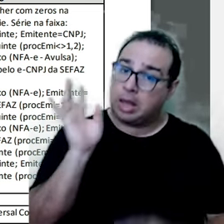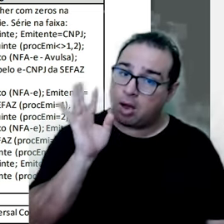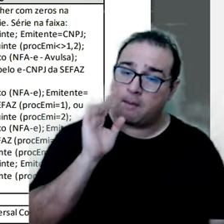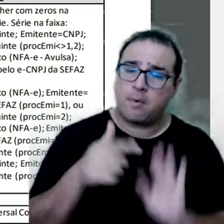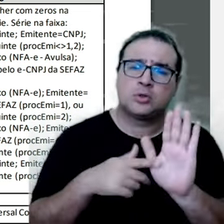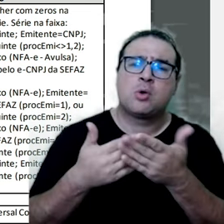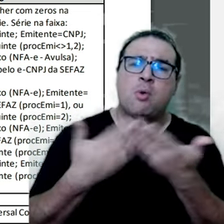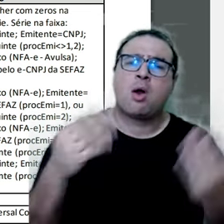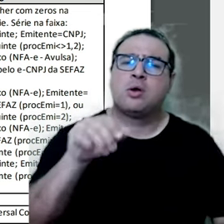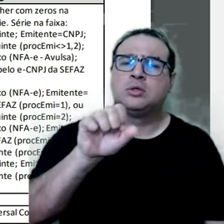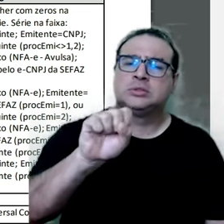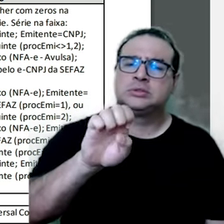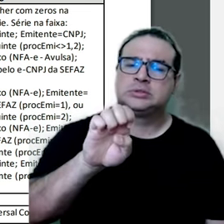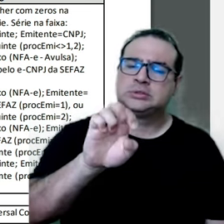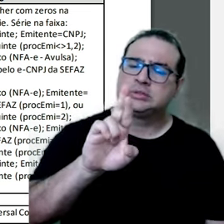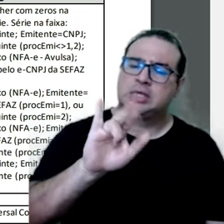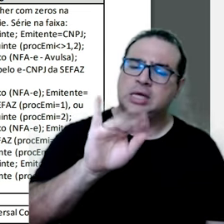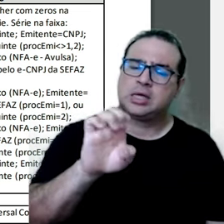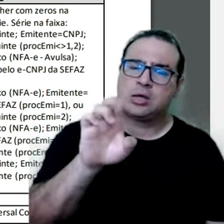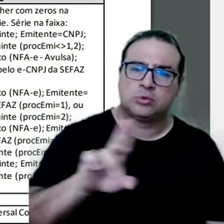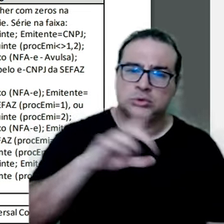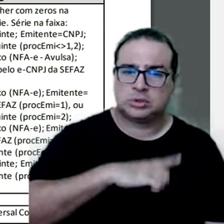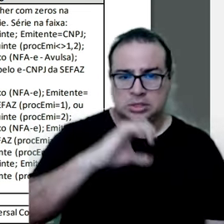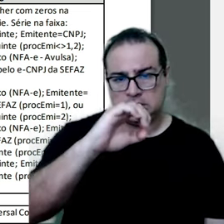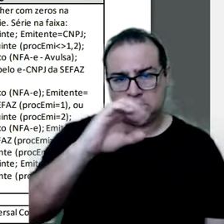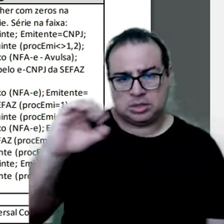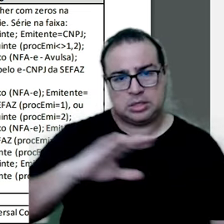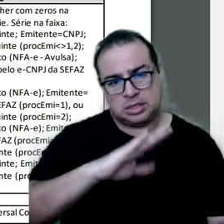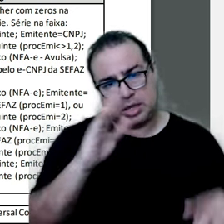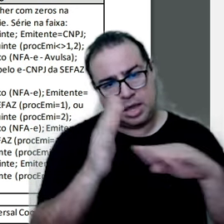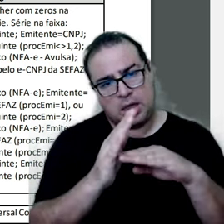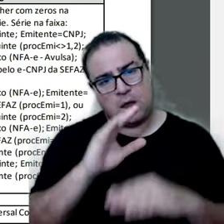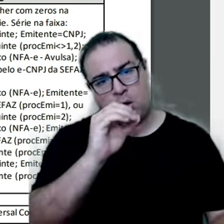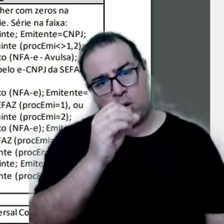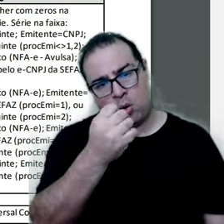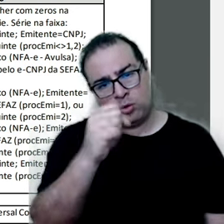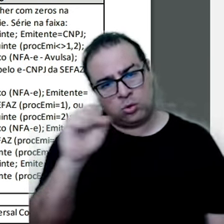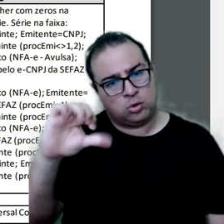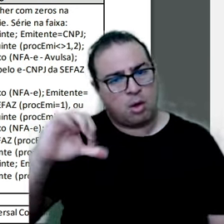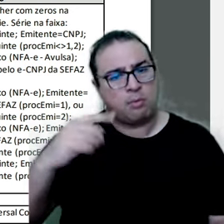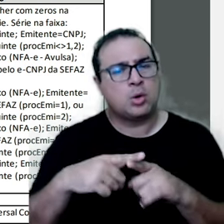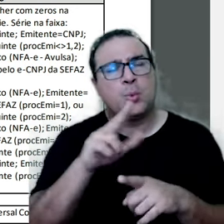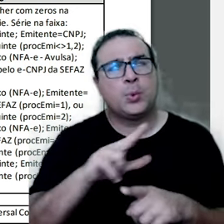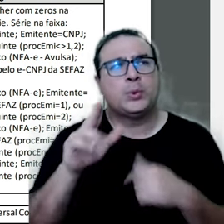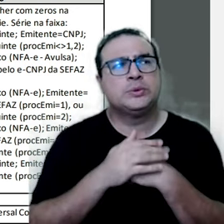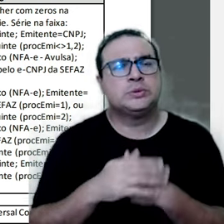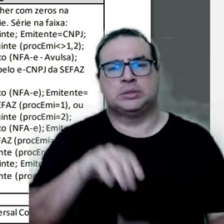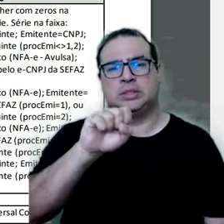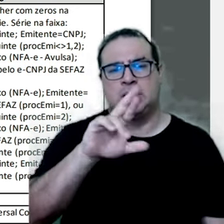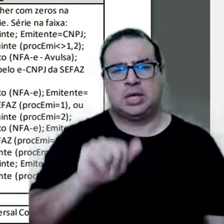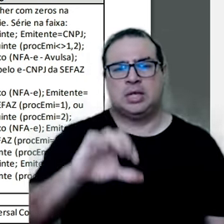ó que série que eu uso para emitir minha nota fiscal é da 00 até a 889 né Ah por que eu não uso a